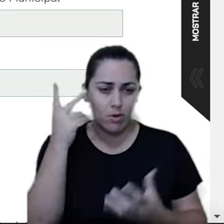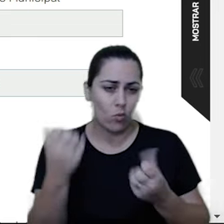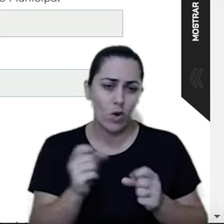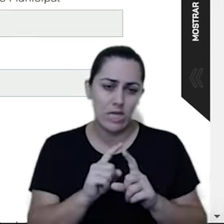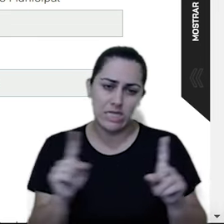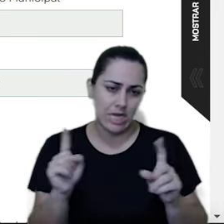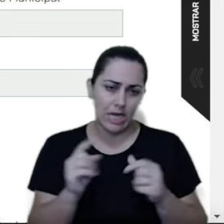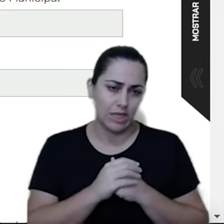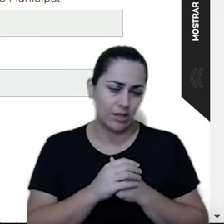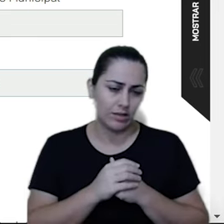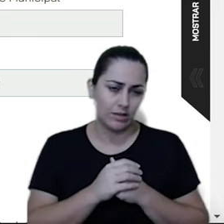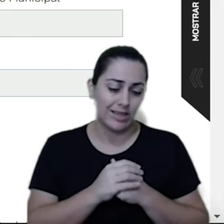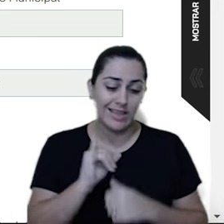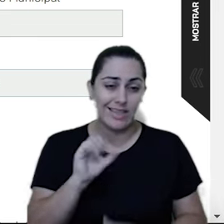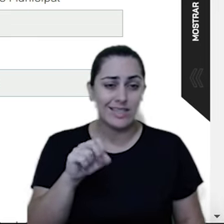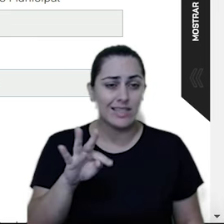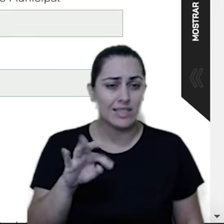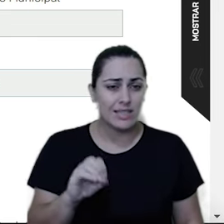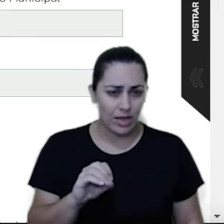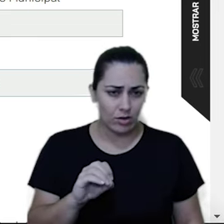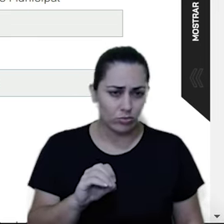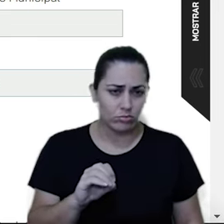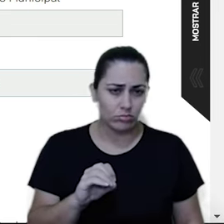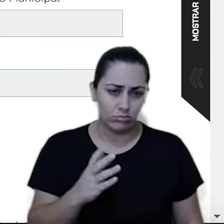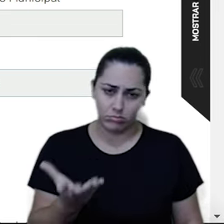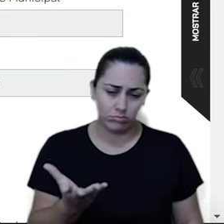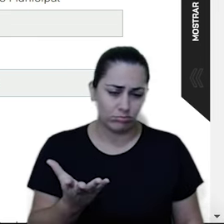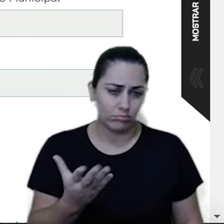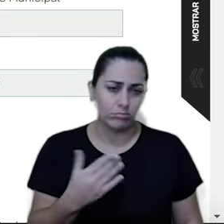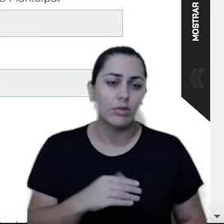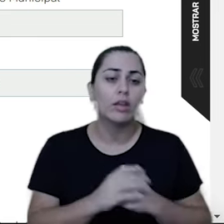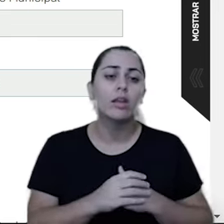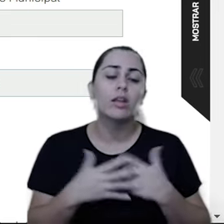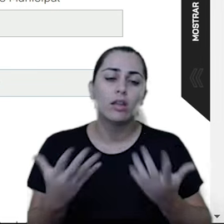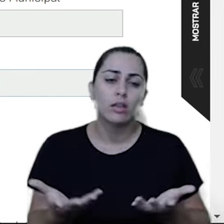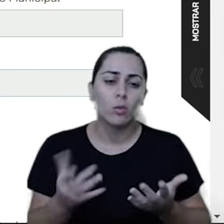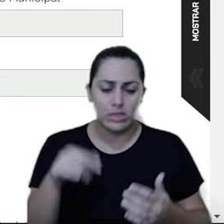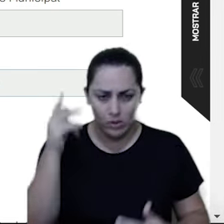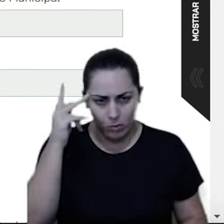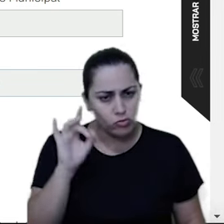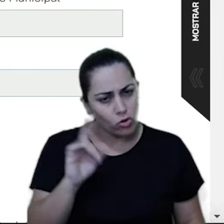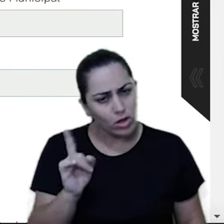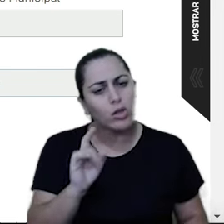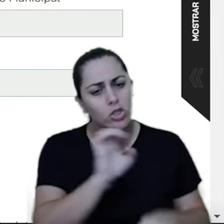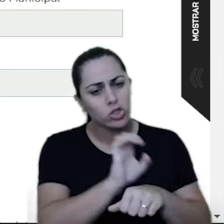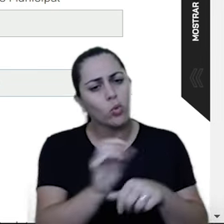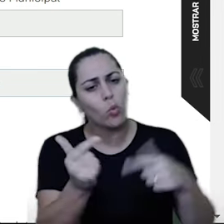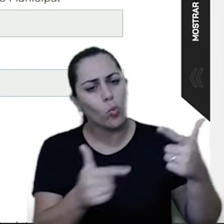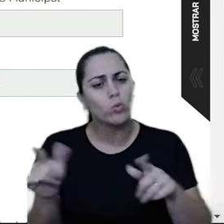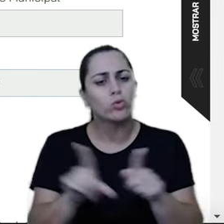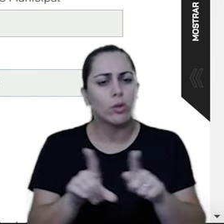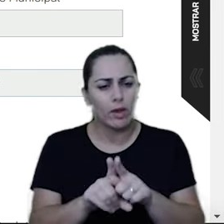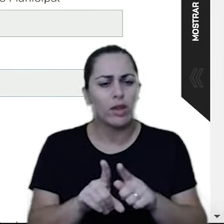contribuinte isento de inscrição o cara já ganha uma inscrição se ele for contribuinte é simples assim e não só São Paulo são vários outros estados